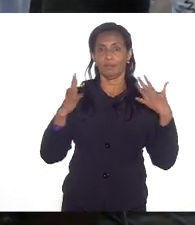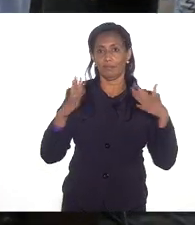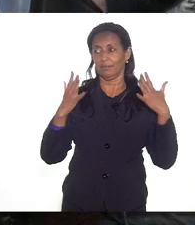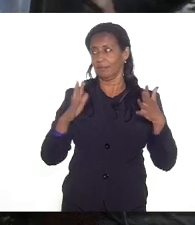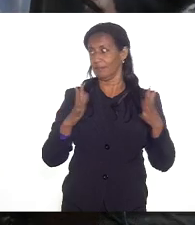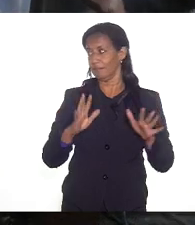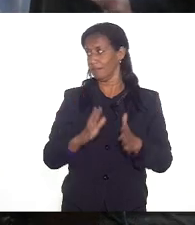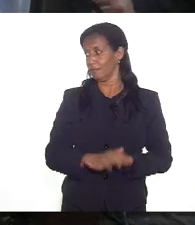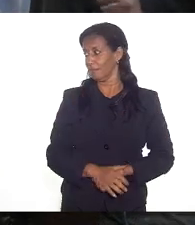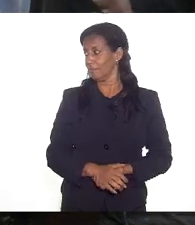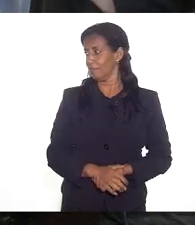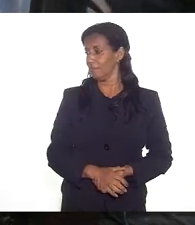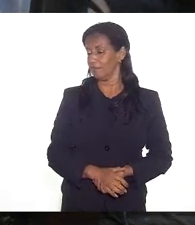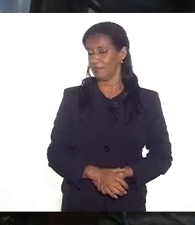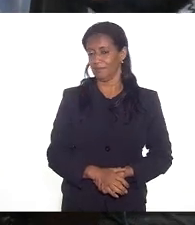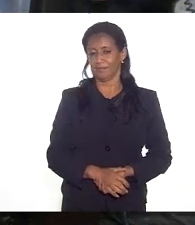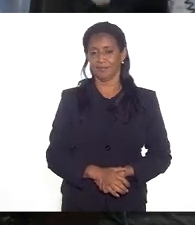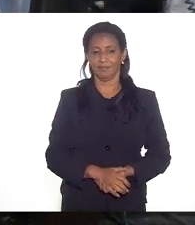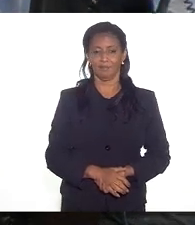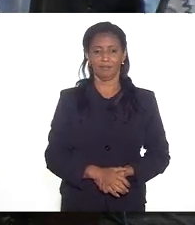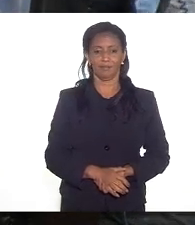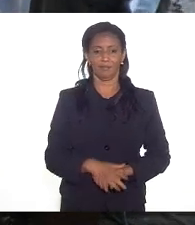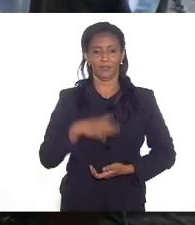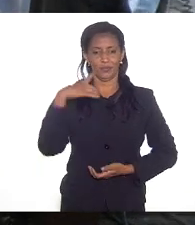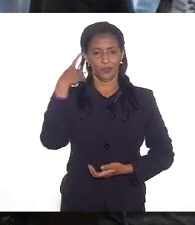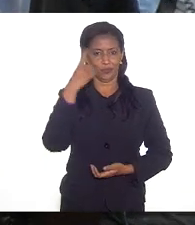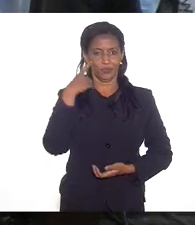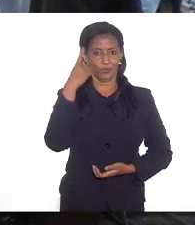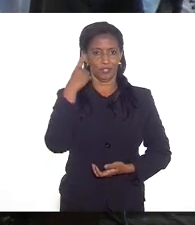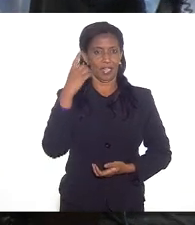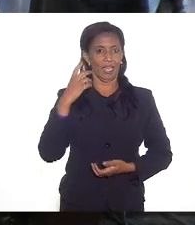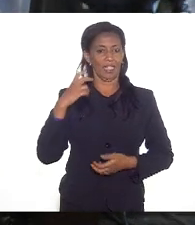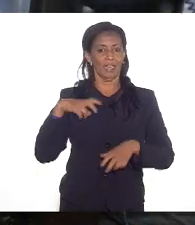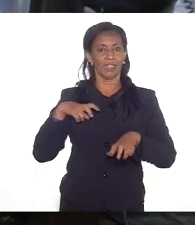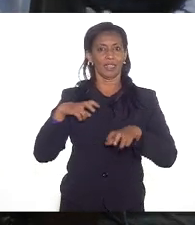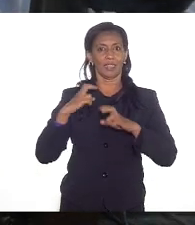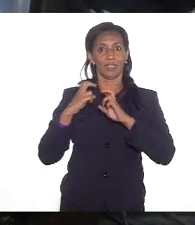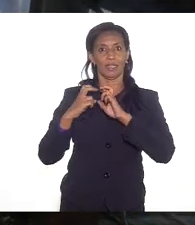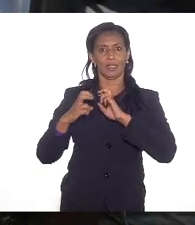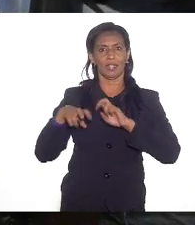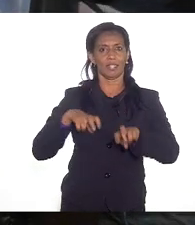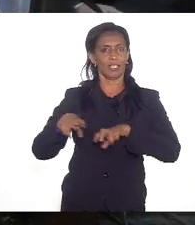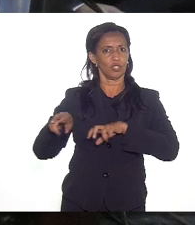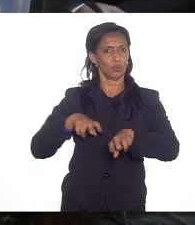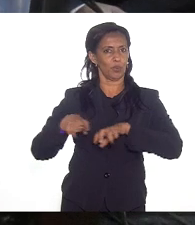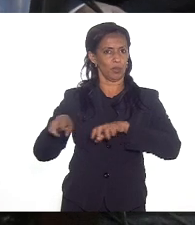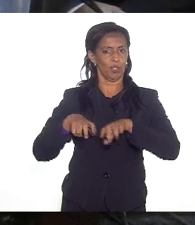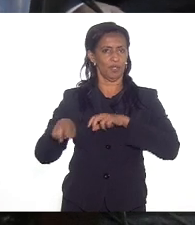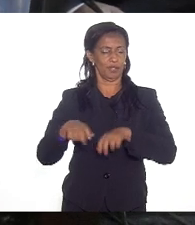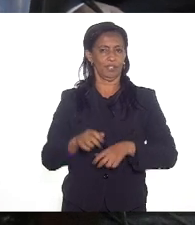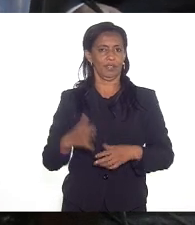linda Deputado pela comissão de esporte e lazer Deputado Wellington